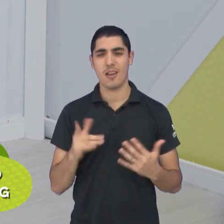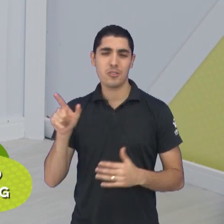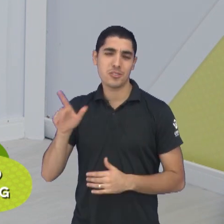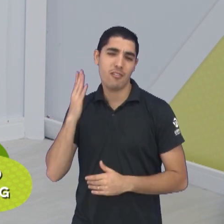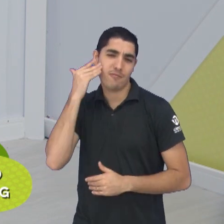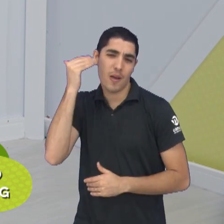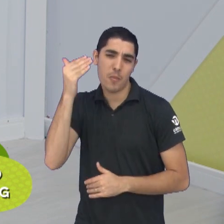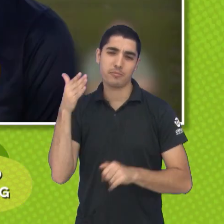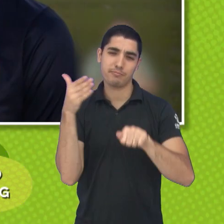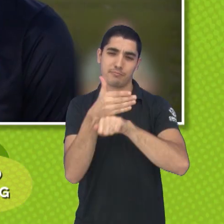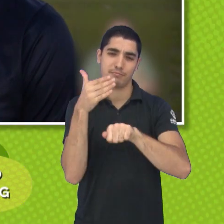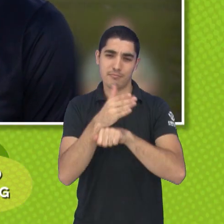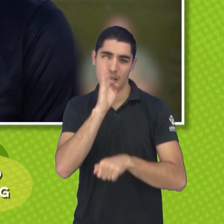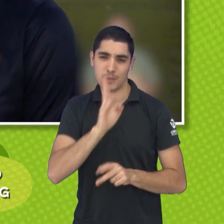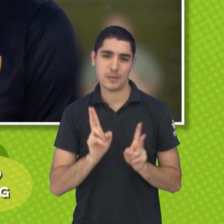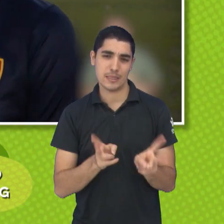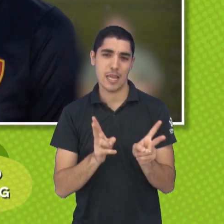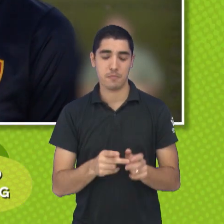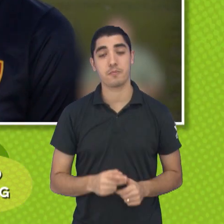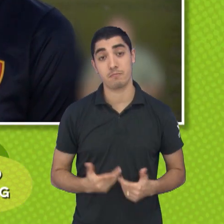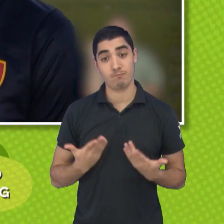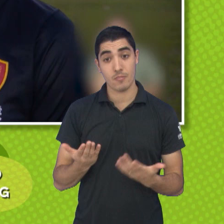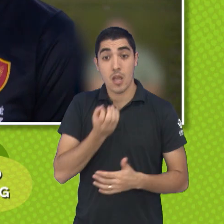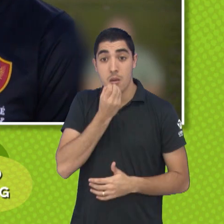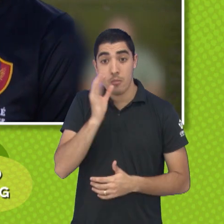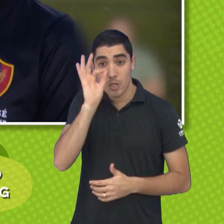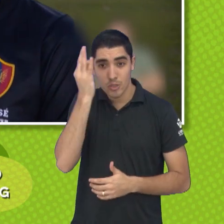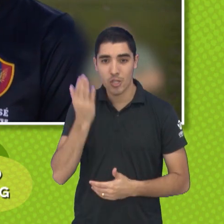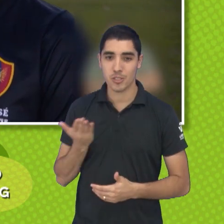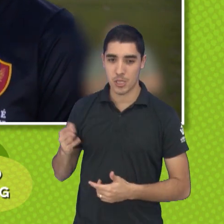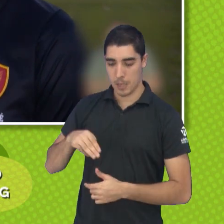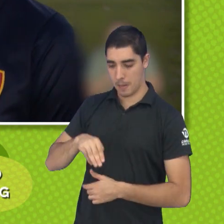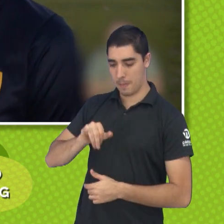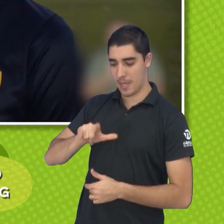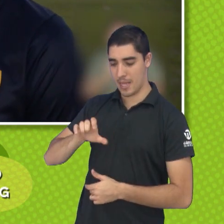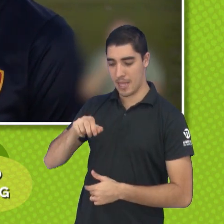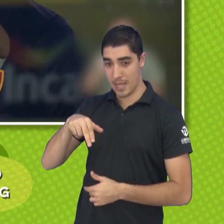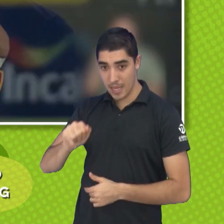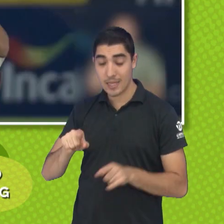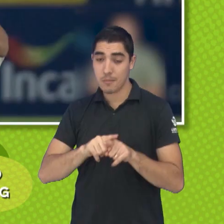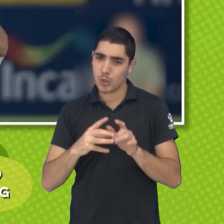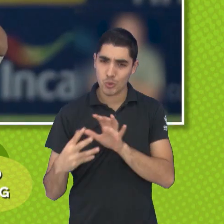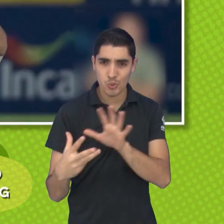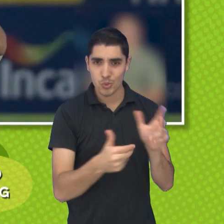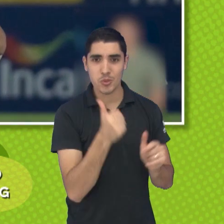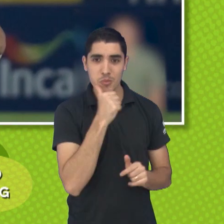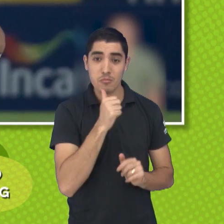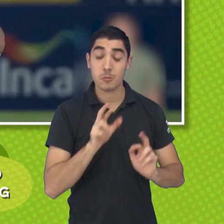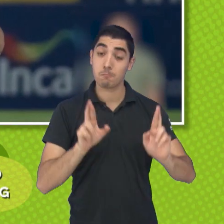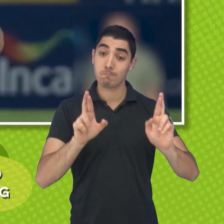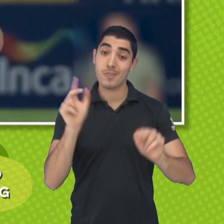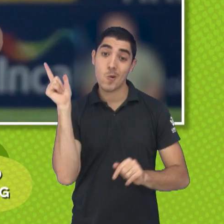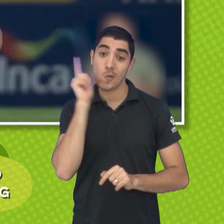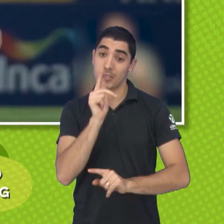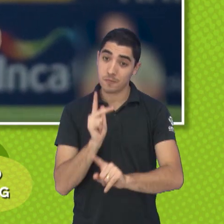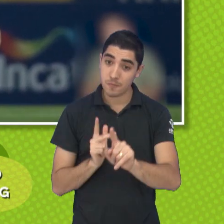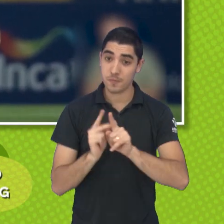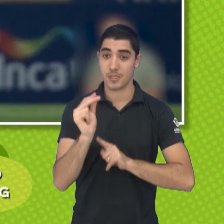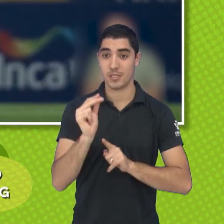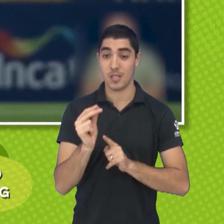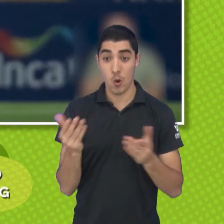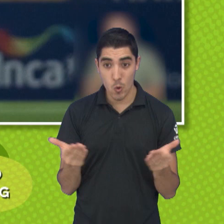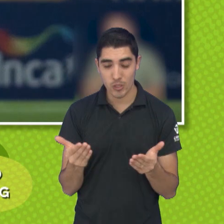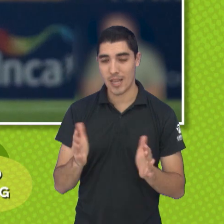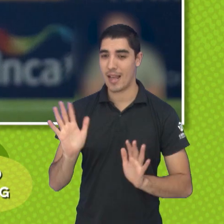seleção brasileira, Brunão. Boa sorte para a Milene e para todas as meninas do Brasil, consigam a vitória hoje, né, e para... Hoje não,